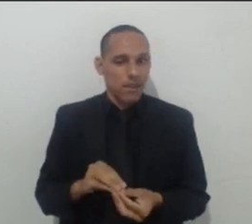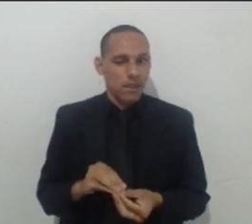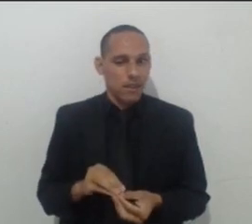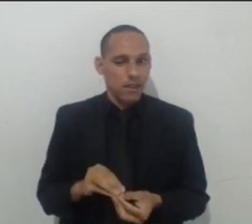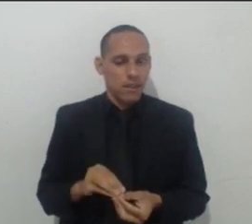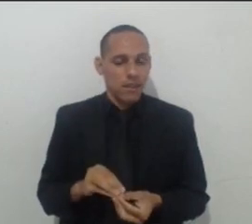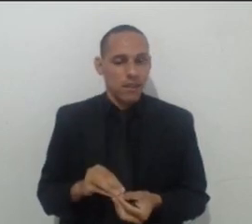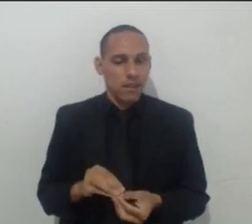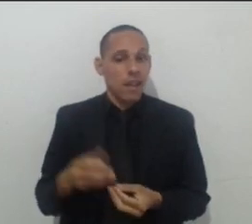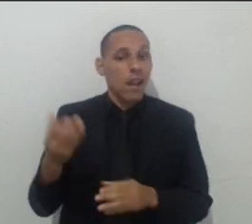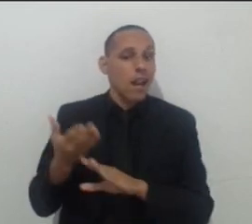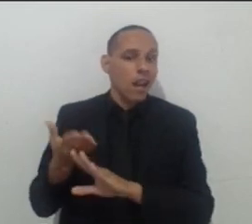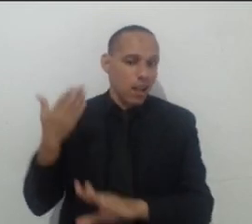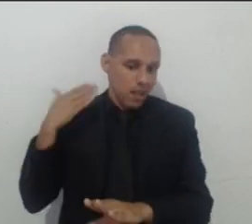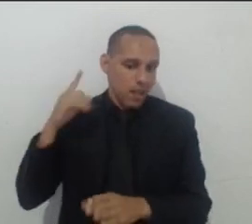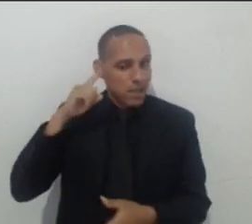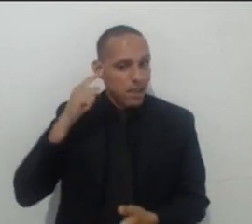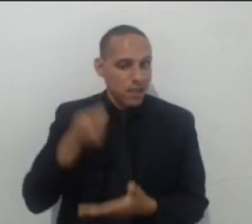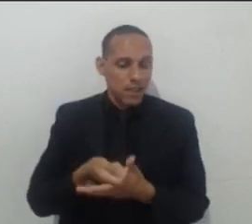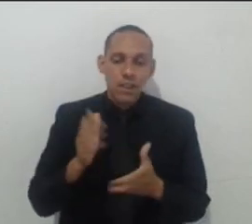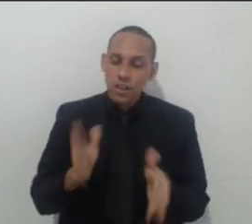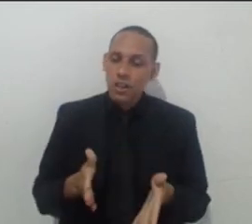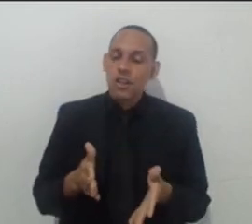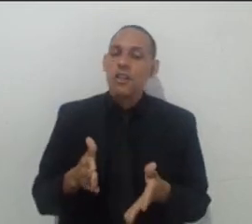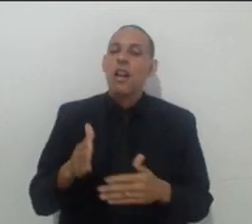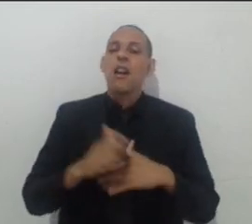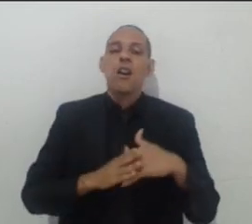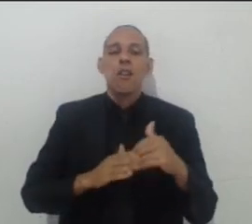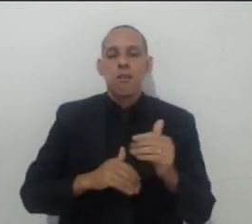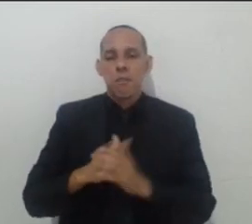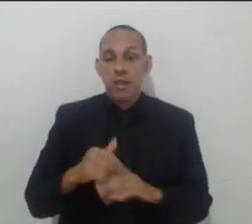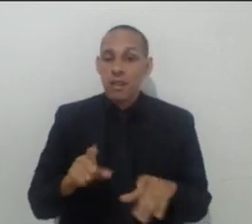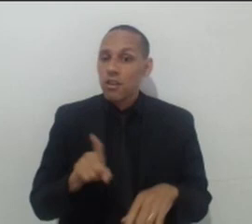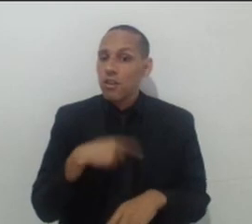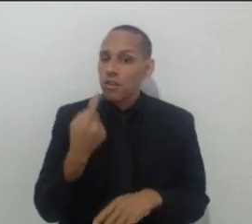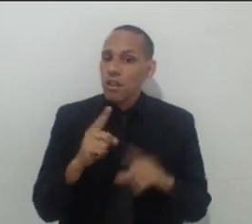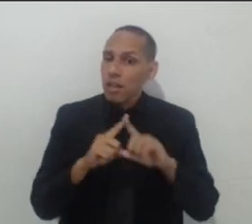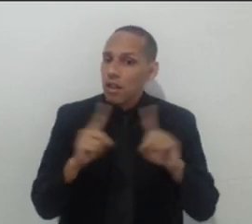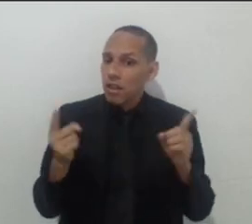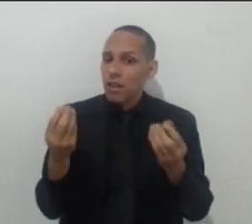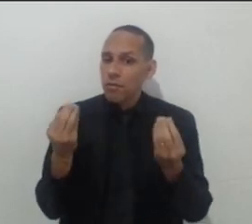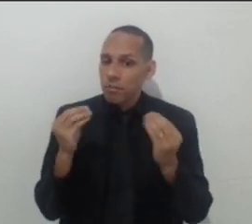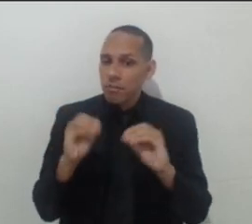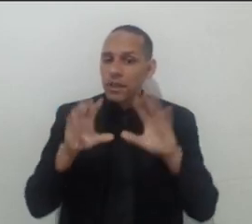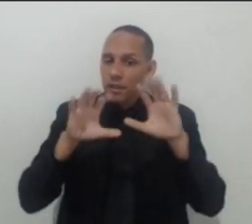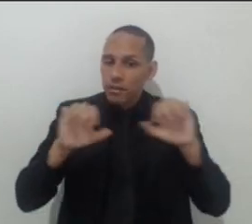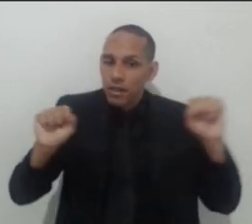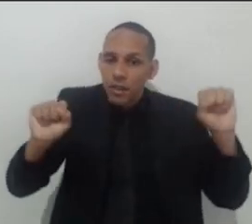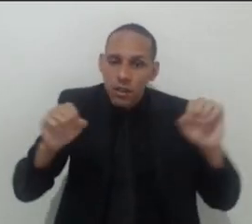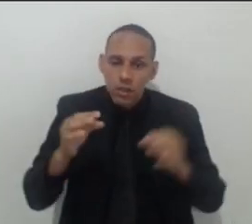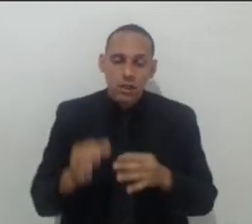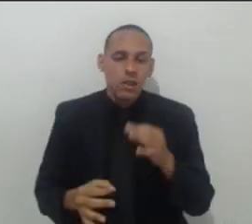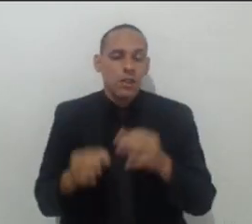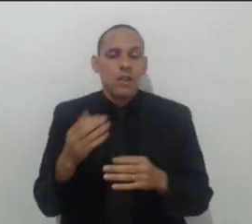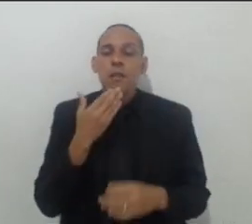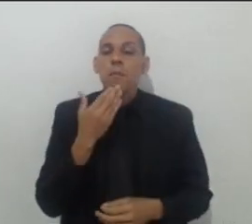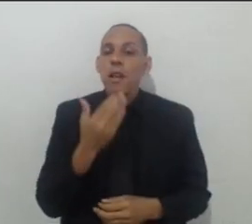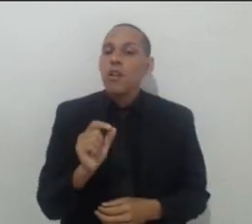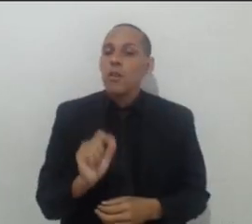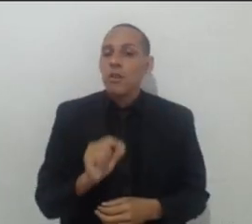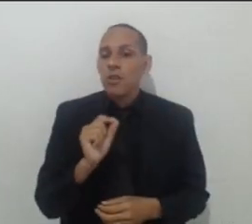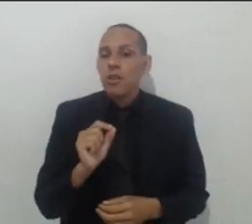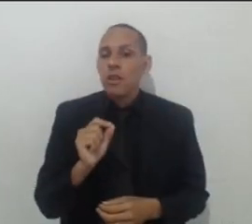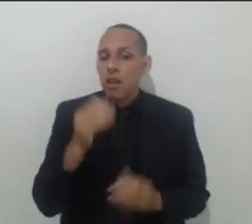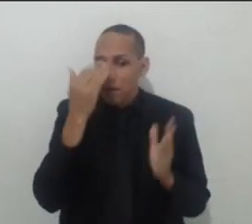sido decidida a questão de competência e entramos com uma reclamação ao Tribunal de Justiça, pedindo que fosse